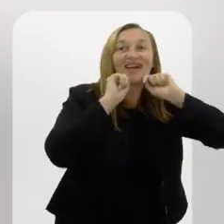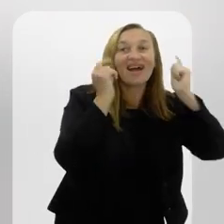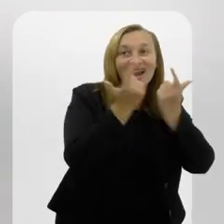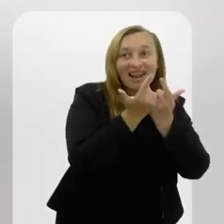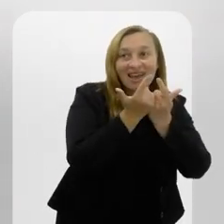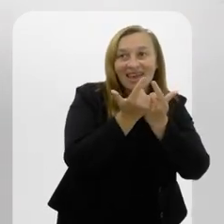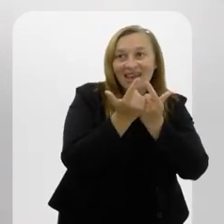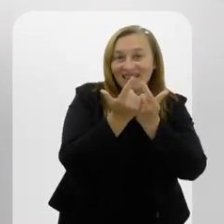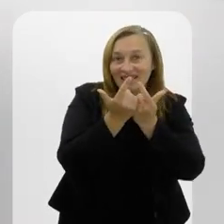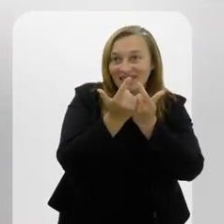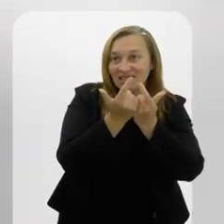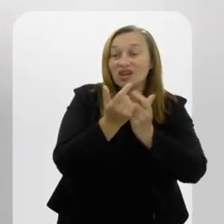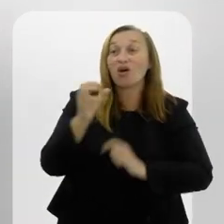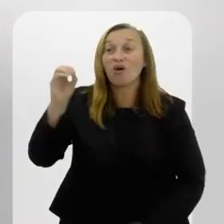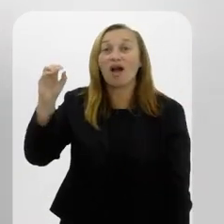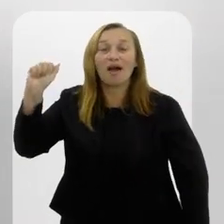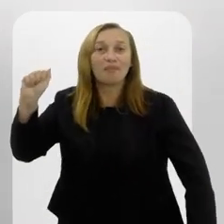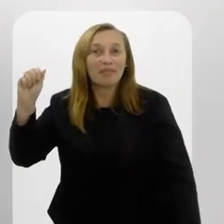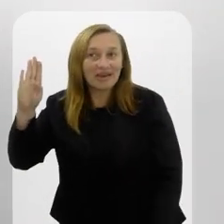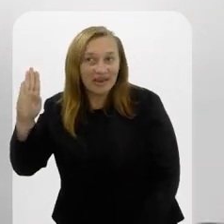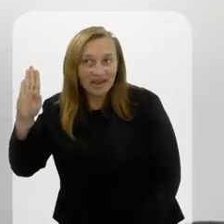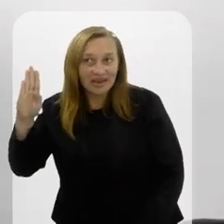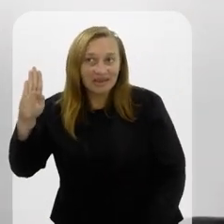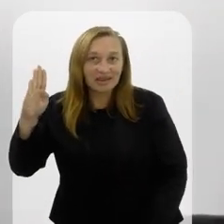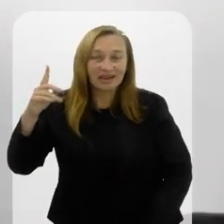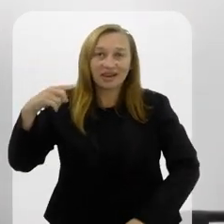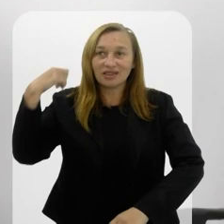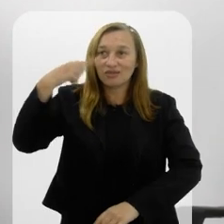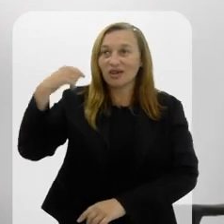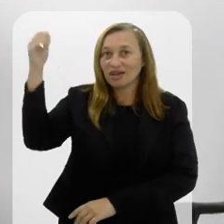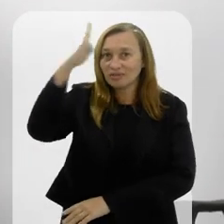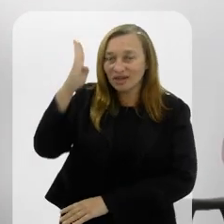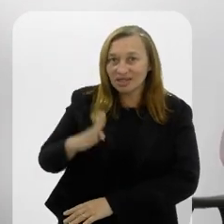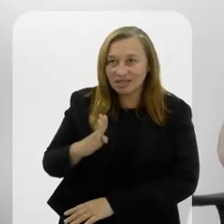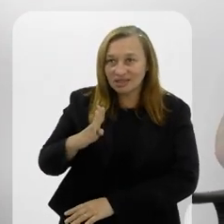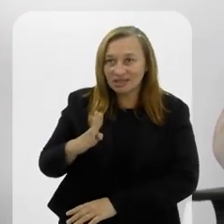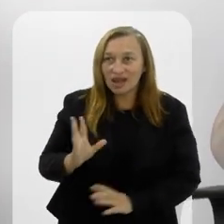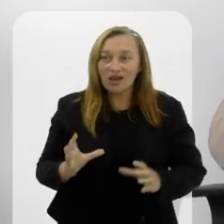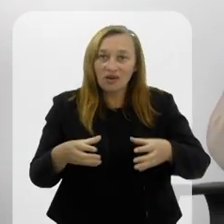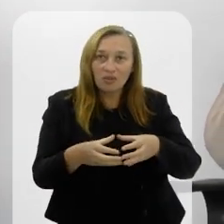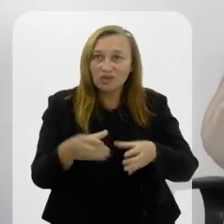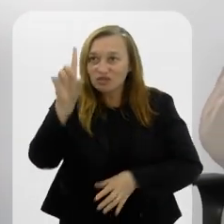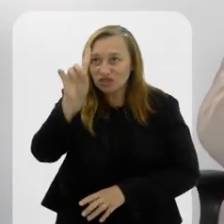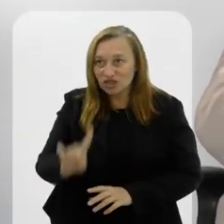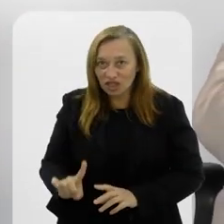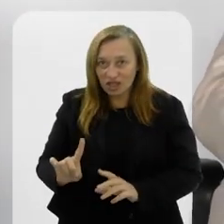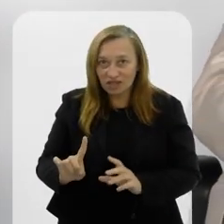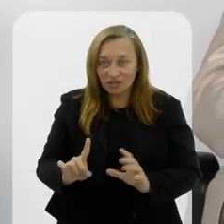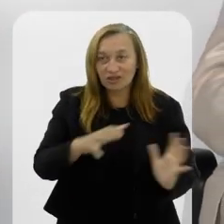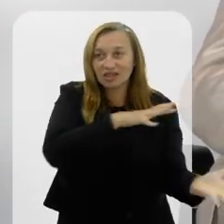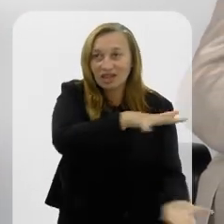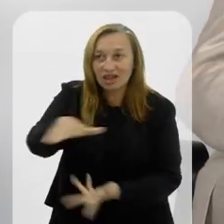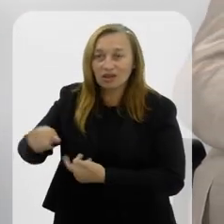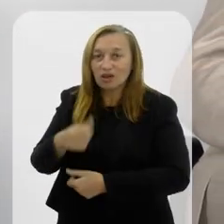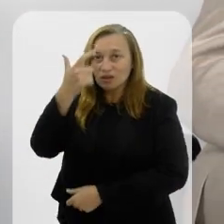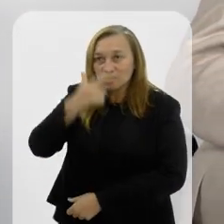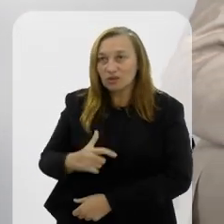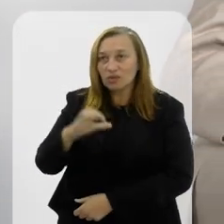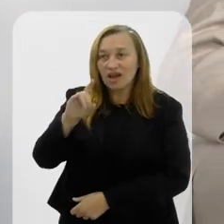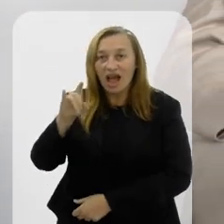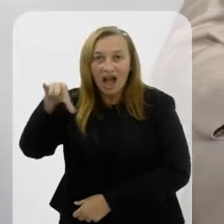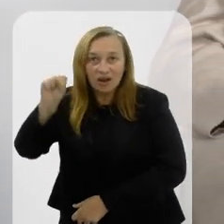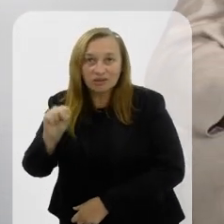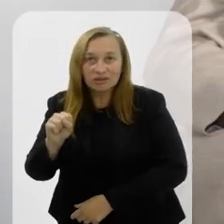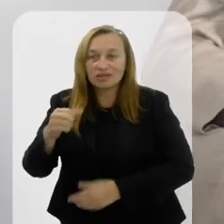Assembleia Legislativa do Estado do Rio de Janeiro, com a Ordem dos Advogados do Brasil, a Comissão de Direito Internacional. Sou Carlos Nicodemos, apresento